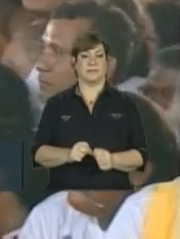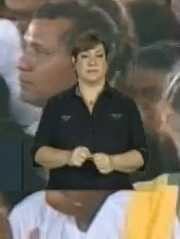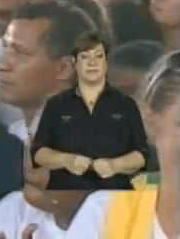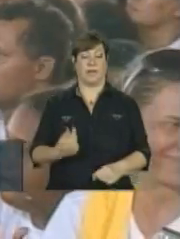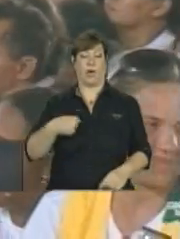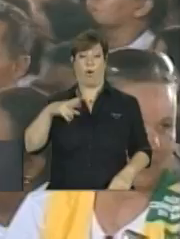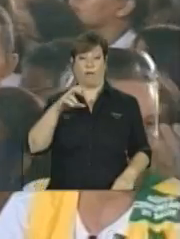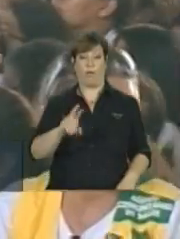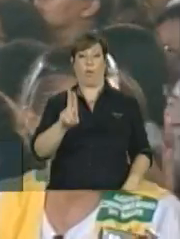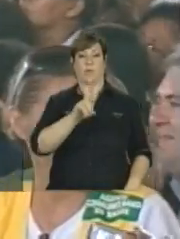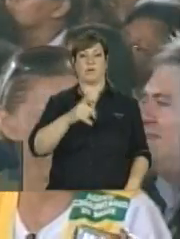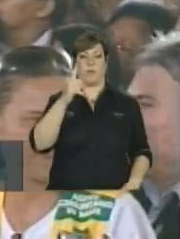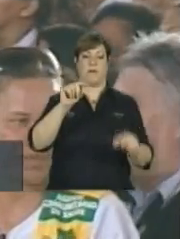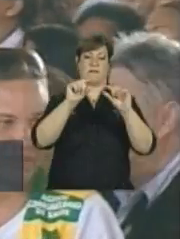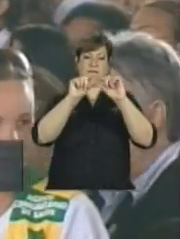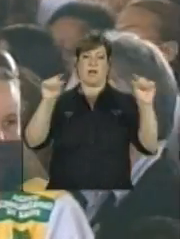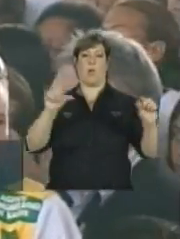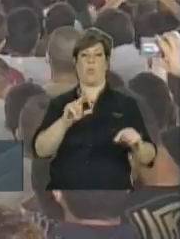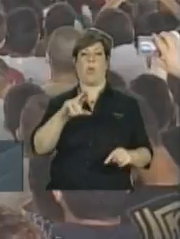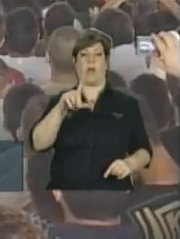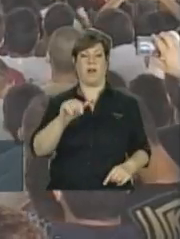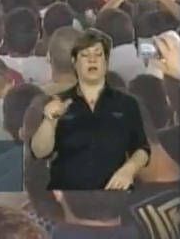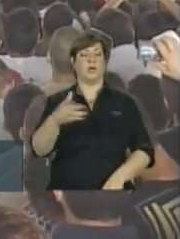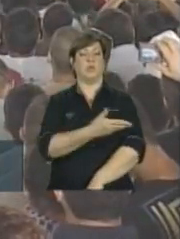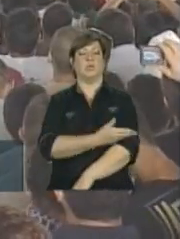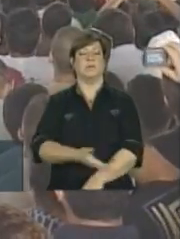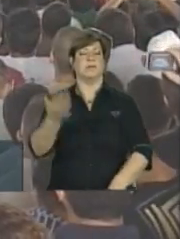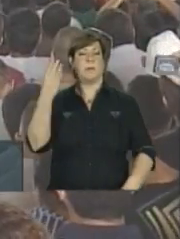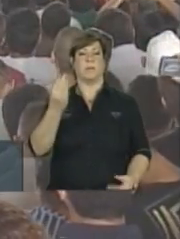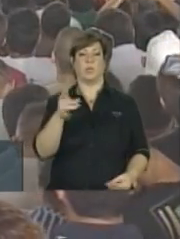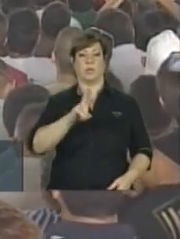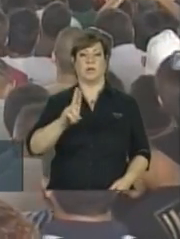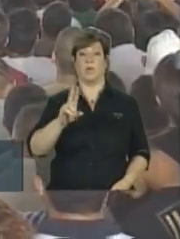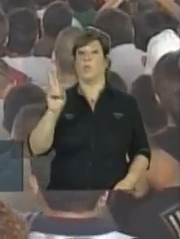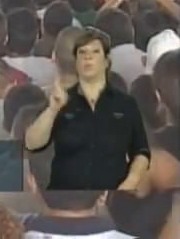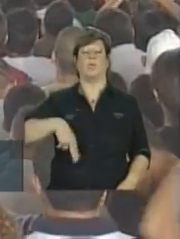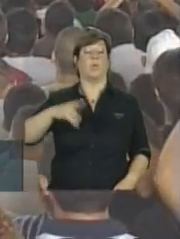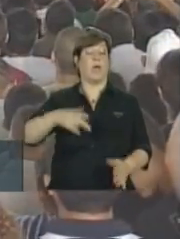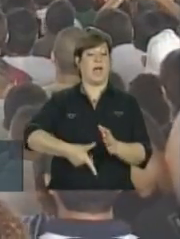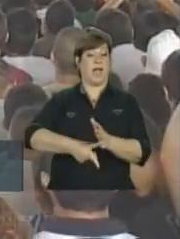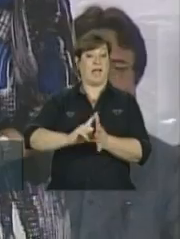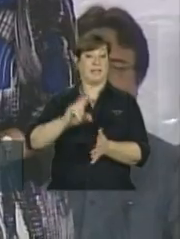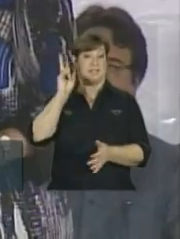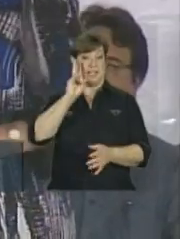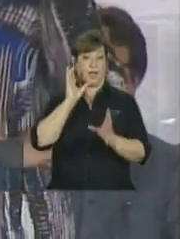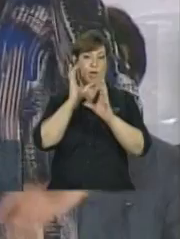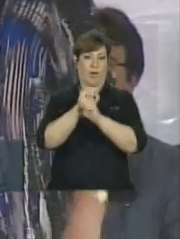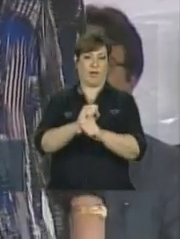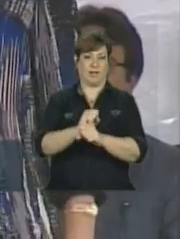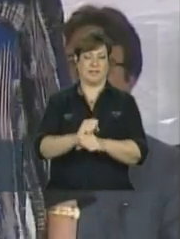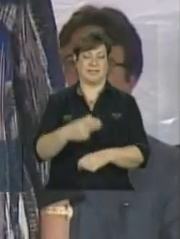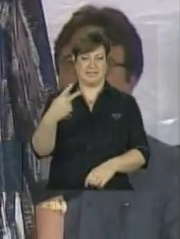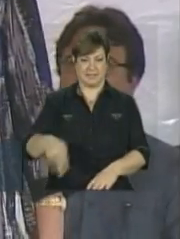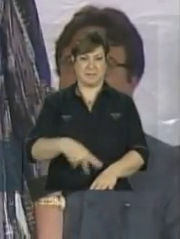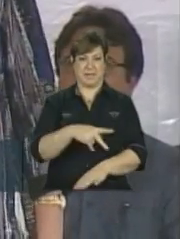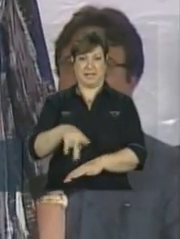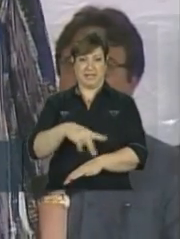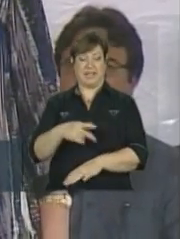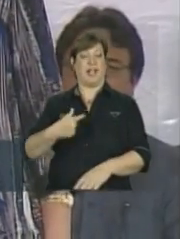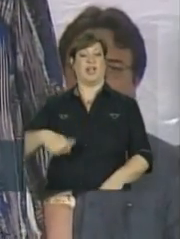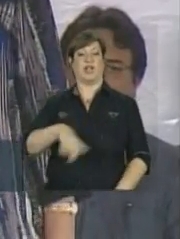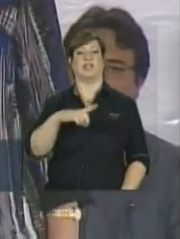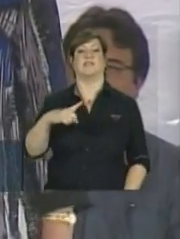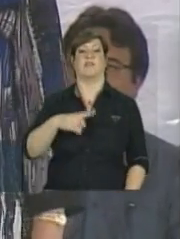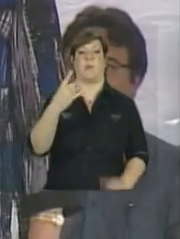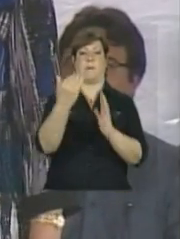uma frase do Lula, que o Lula muito usava. Nunca antes na história desse país, nós tivemos